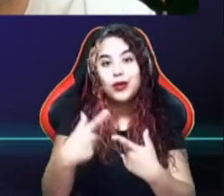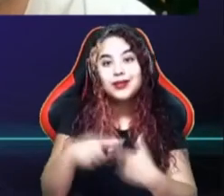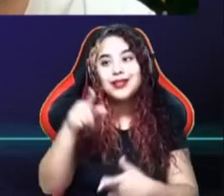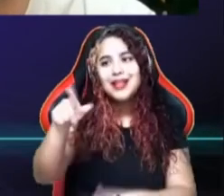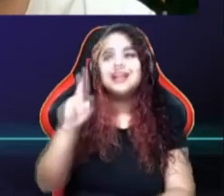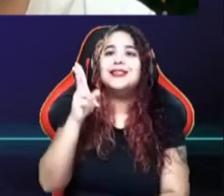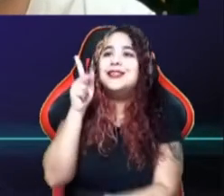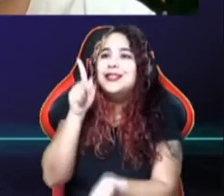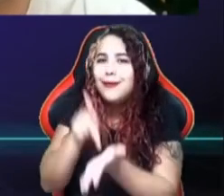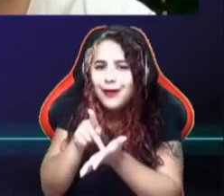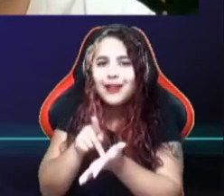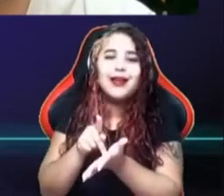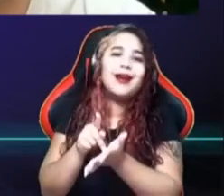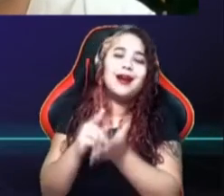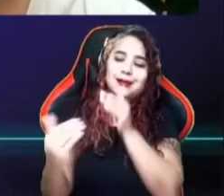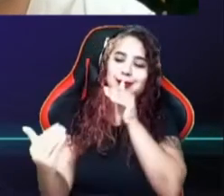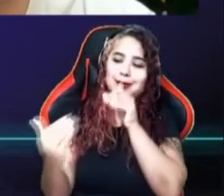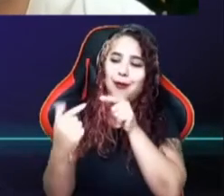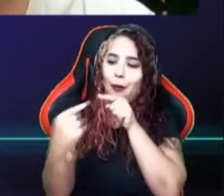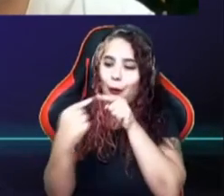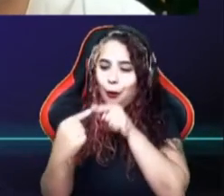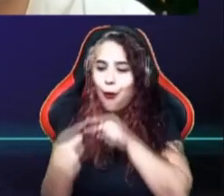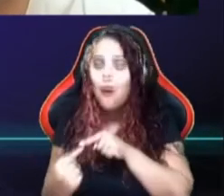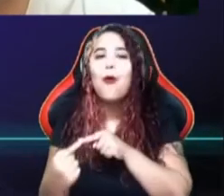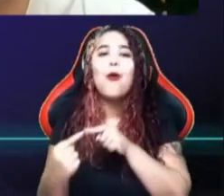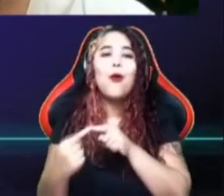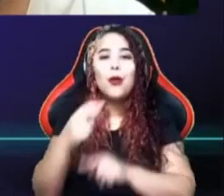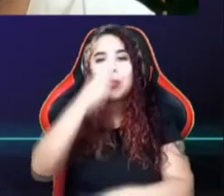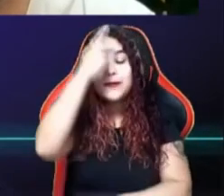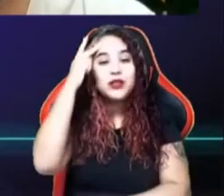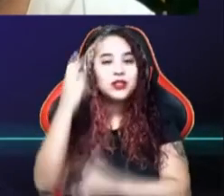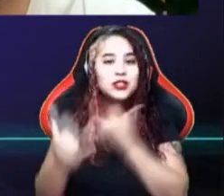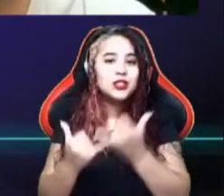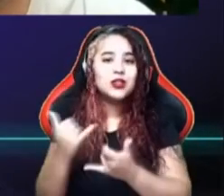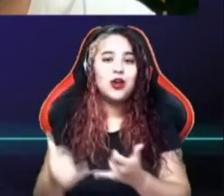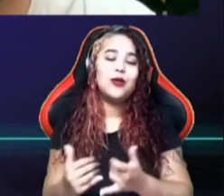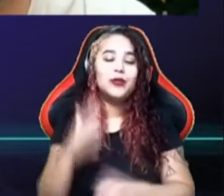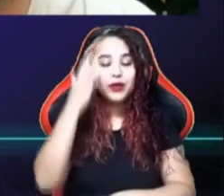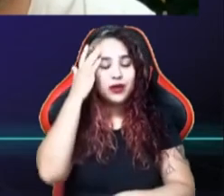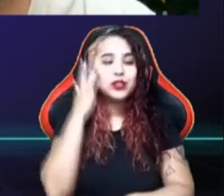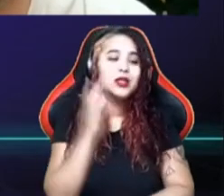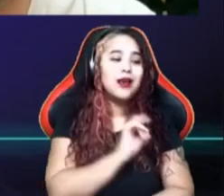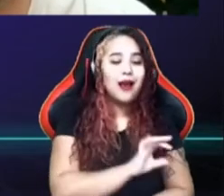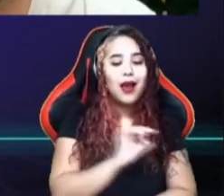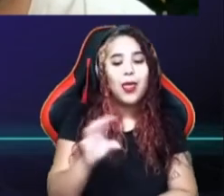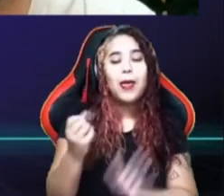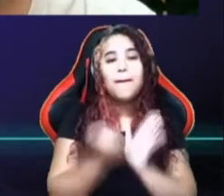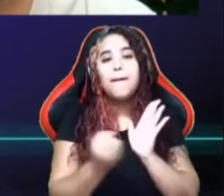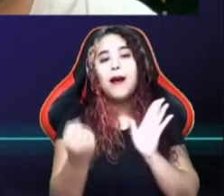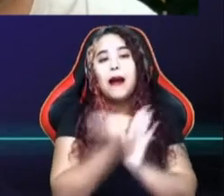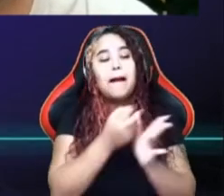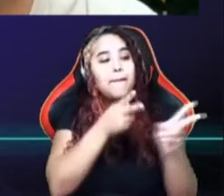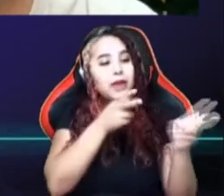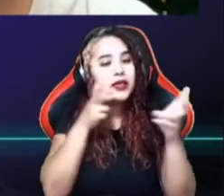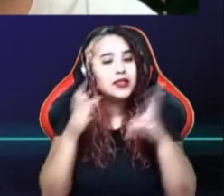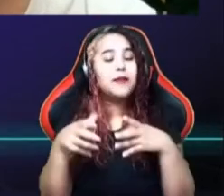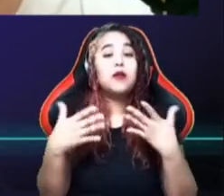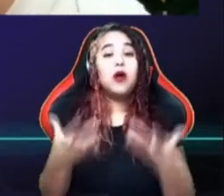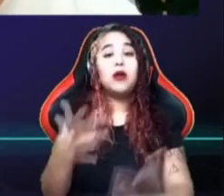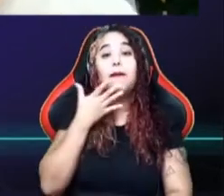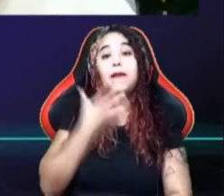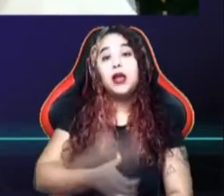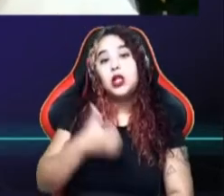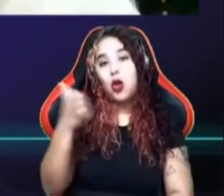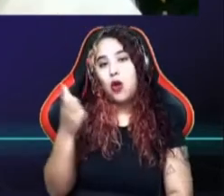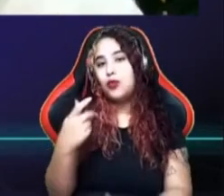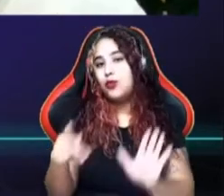Mas acho que tem que pontuar essas duas formas, né? E acho que cada marca vê o que se adequa mais, né, para o seu